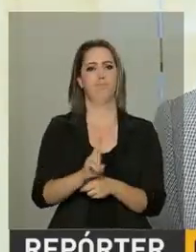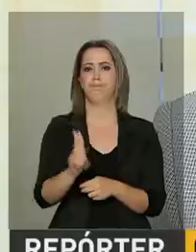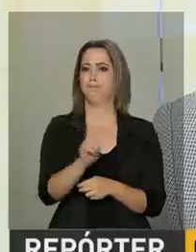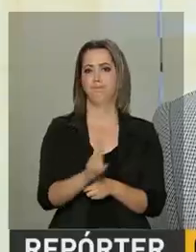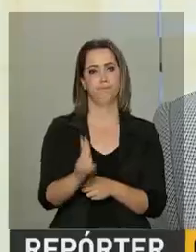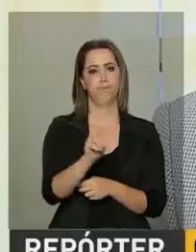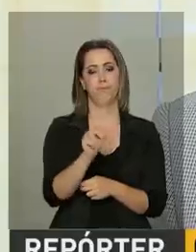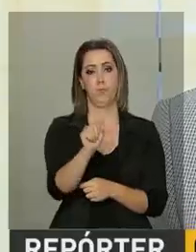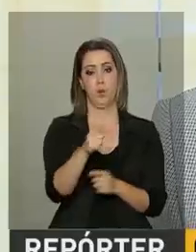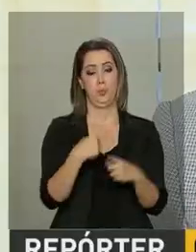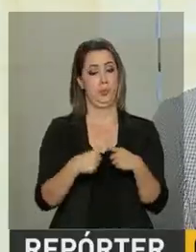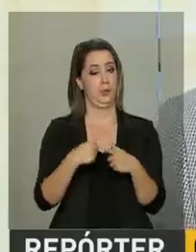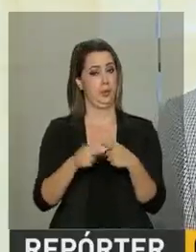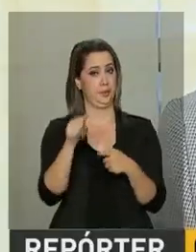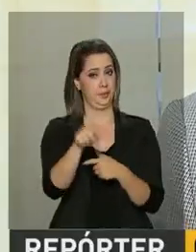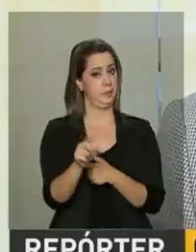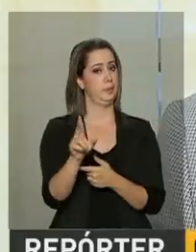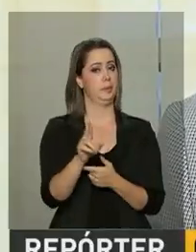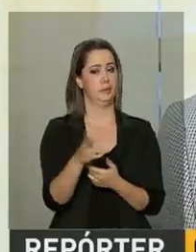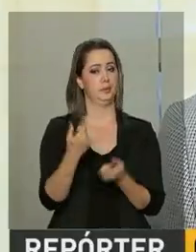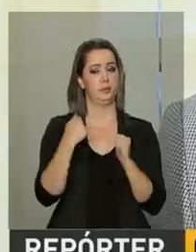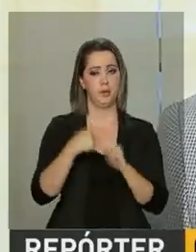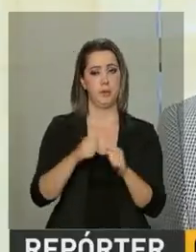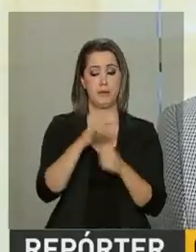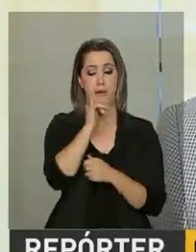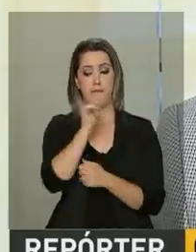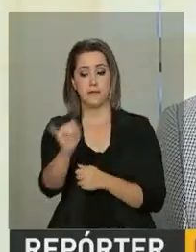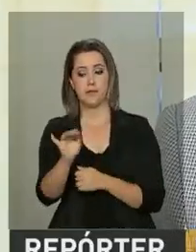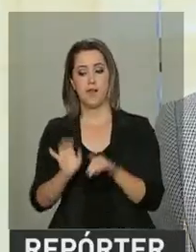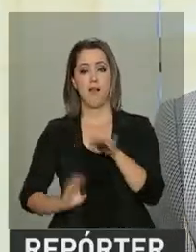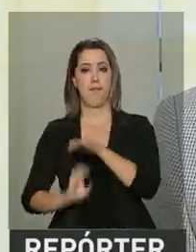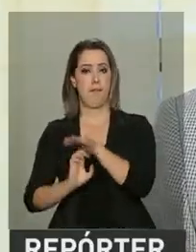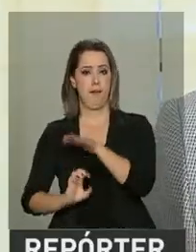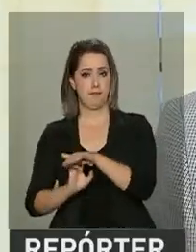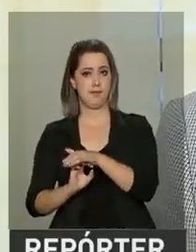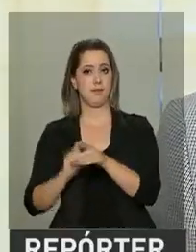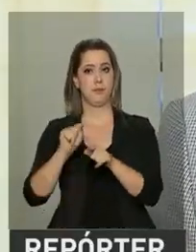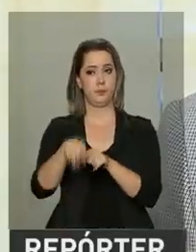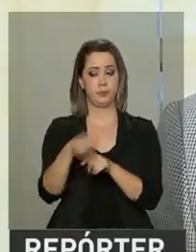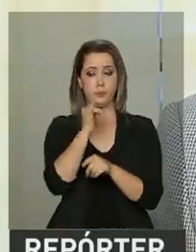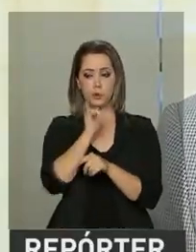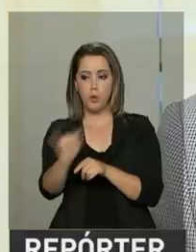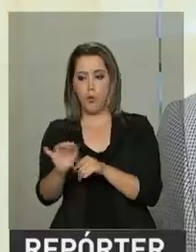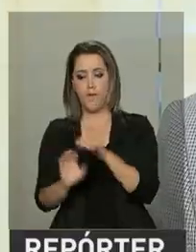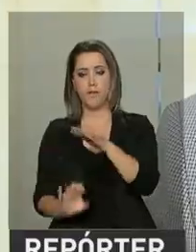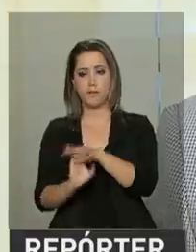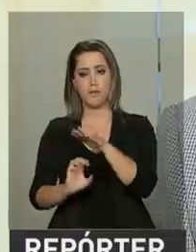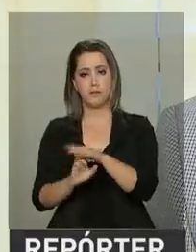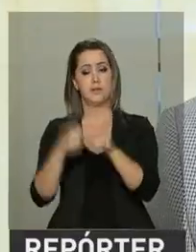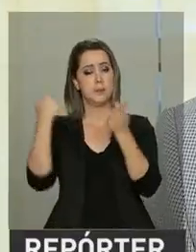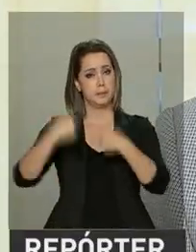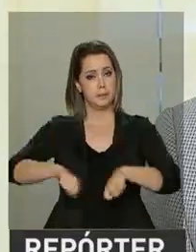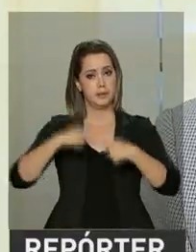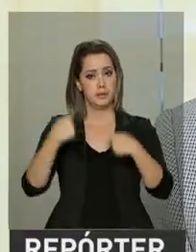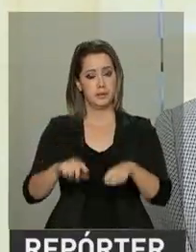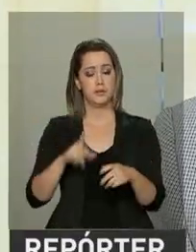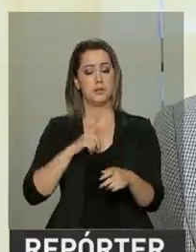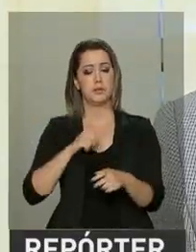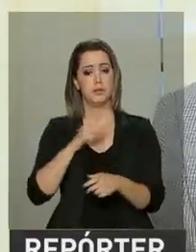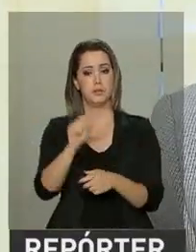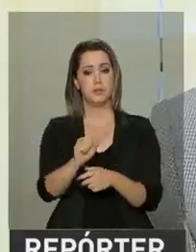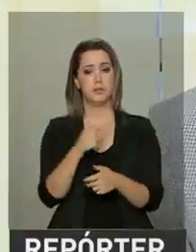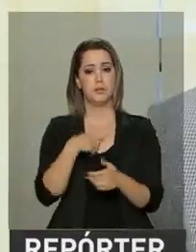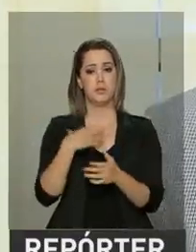um problema nele. Em seguida, ele deve contatar a empresa. Nos comunicados de recall, é obrigatório que tenha